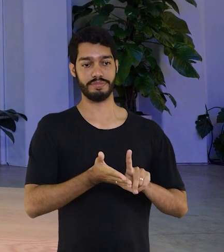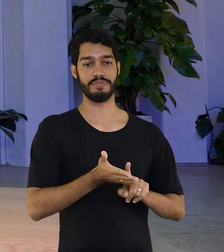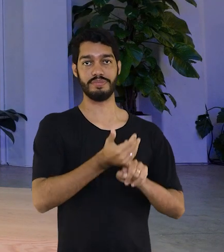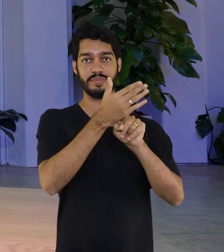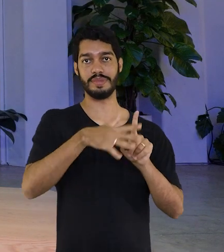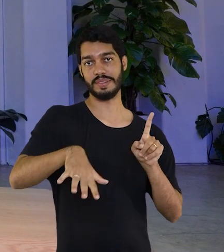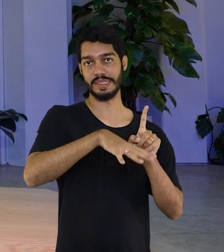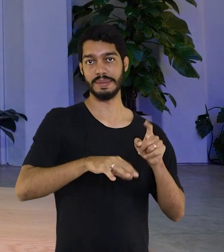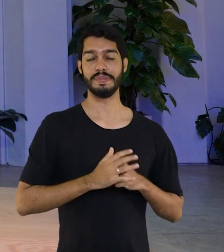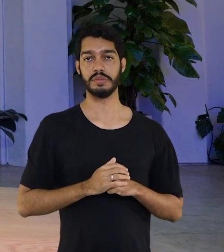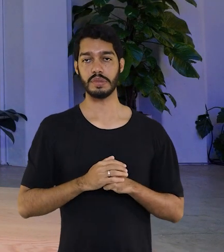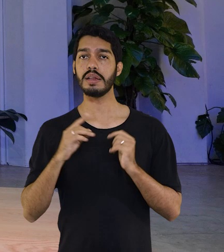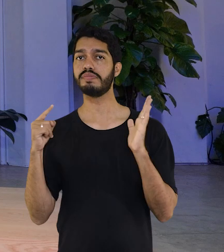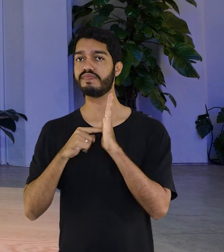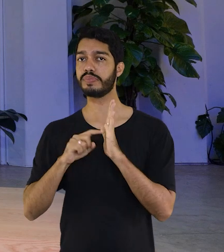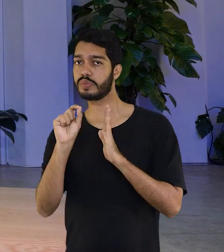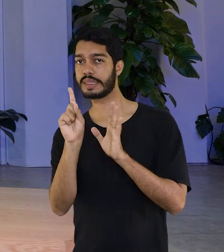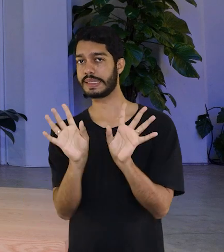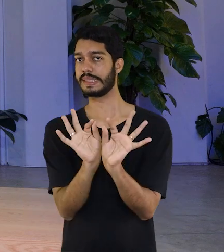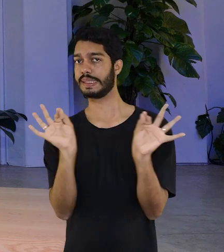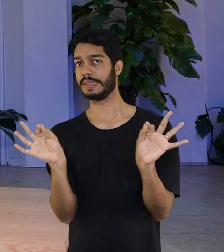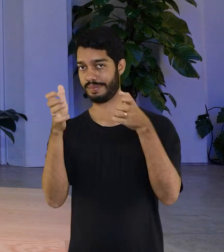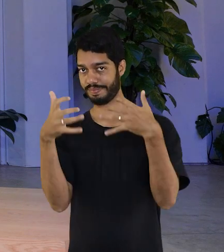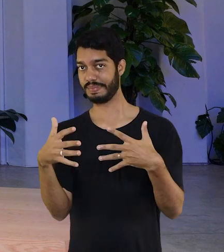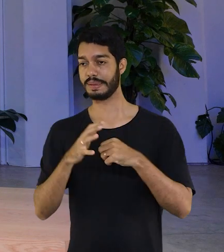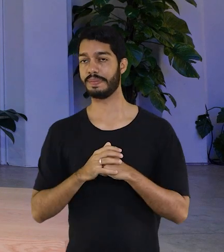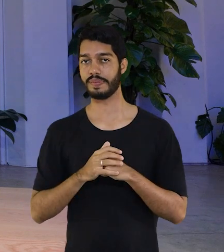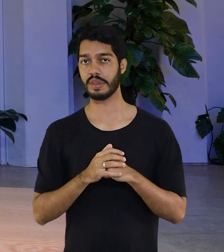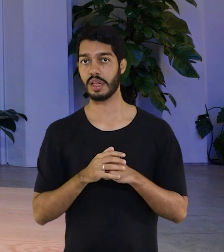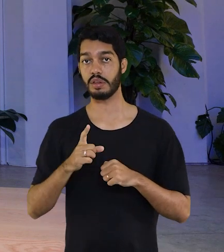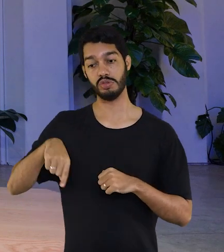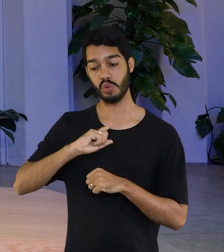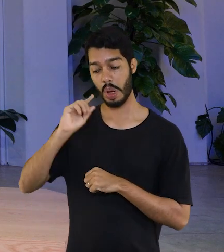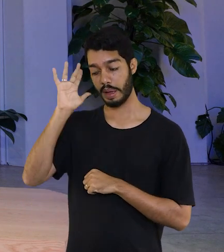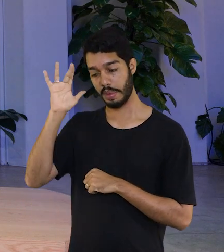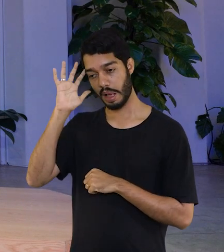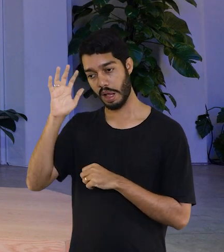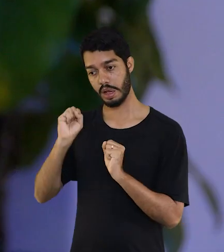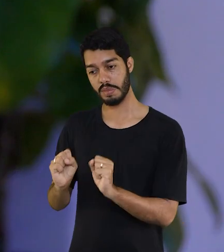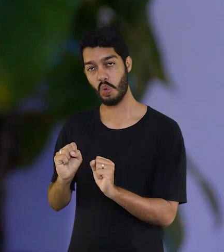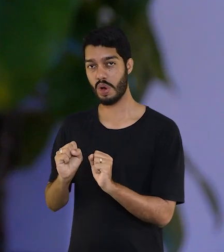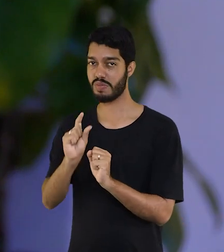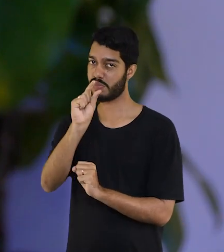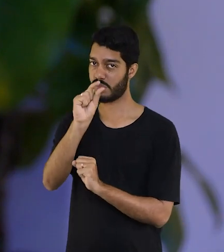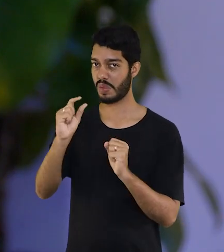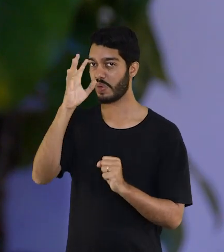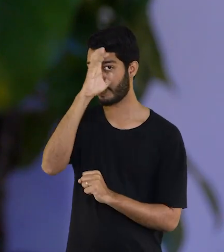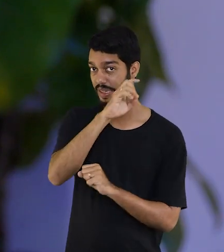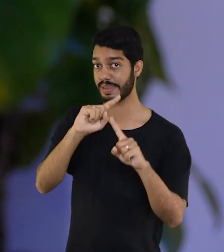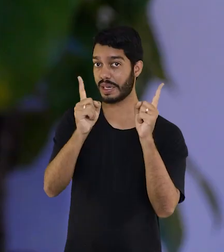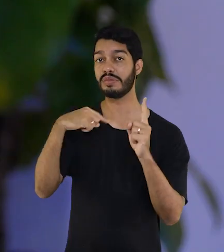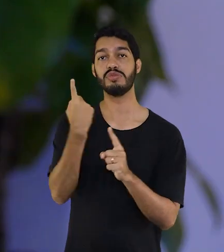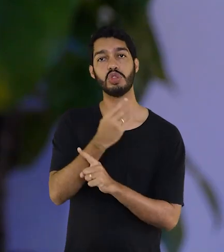tecnológicos. E eu acho que a premissa subjacente ao programa ela é bem simples, na verdade, por mais que a execução seja um pouco